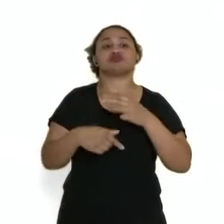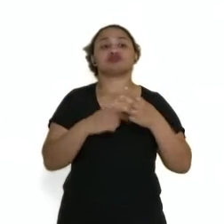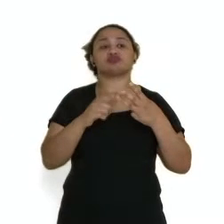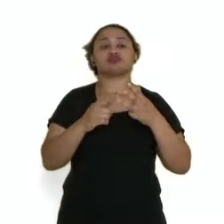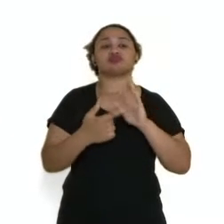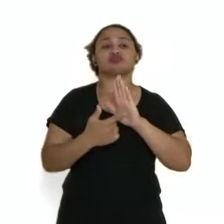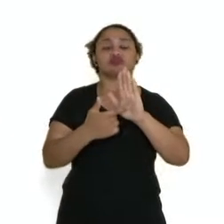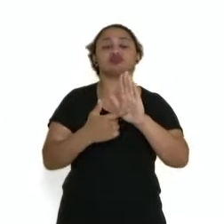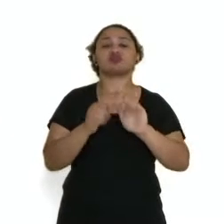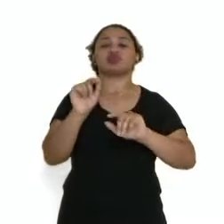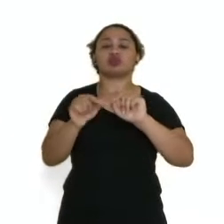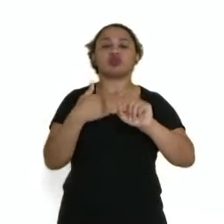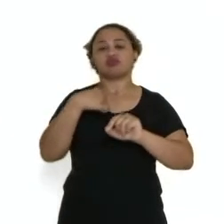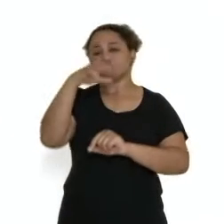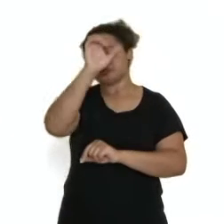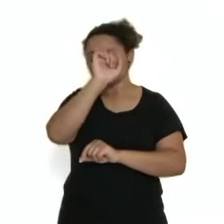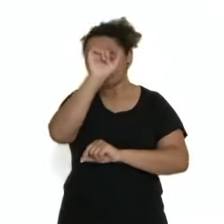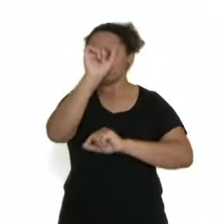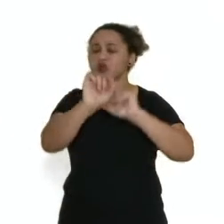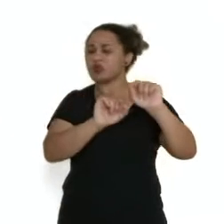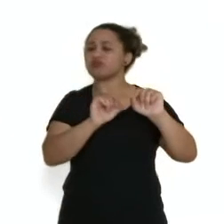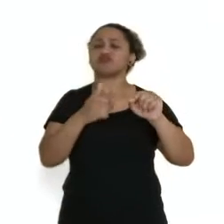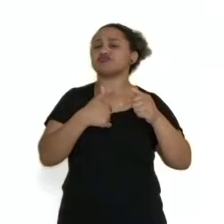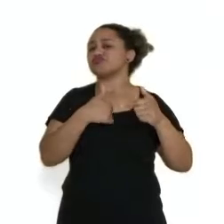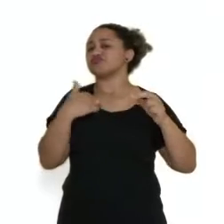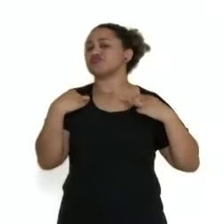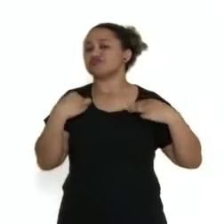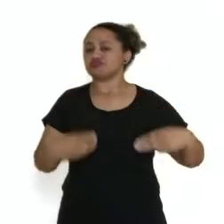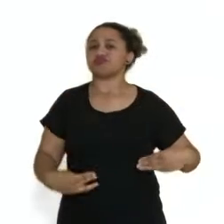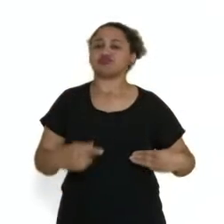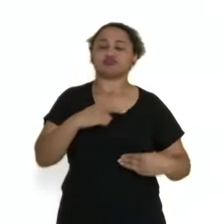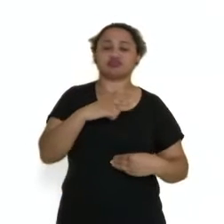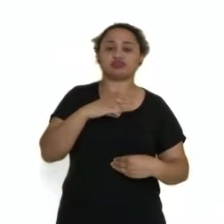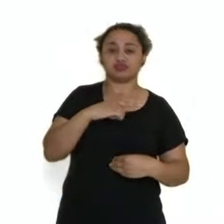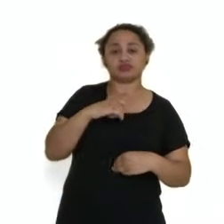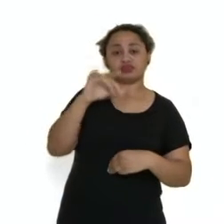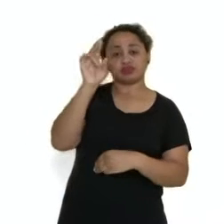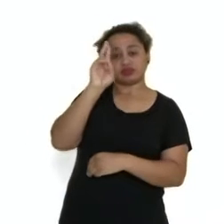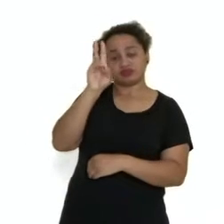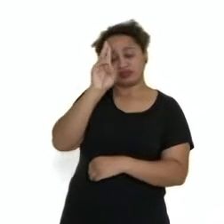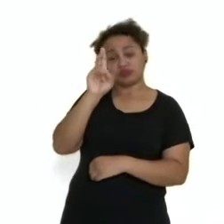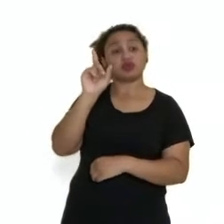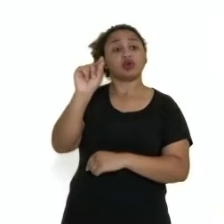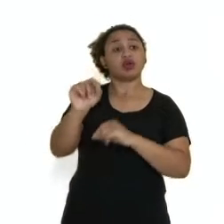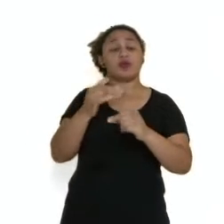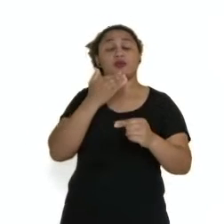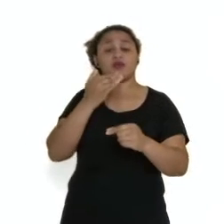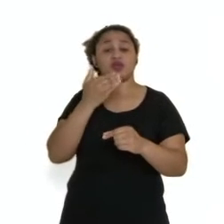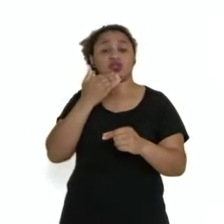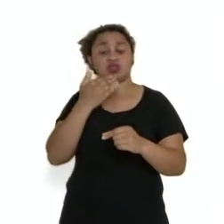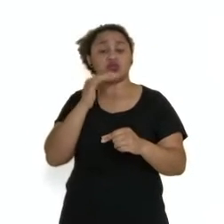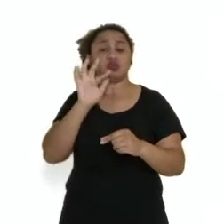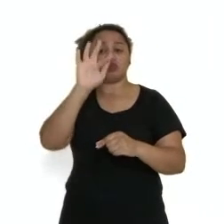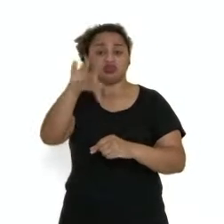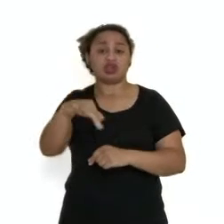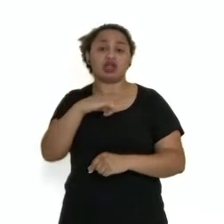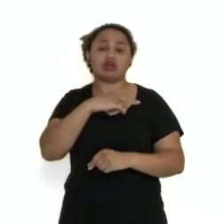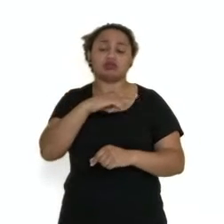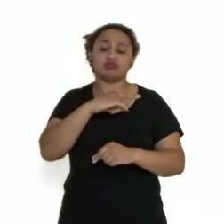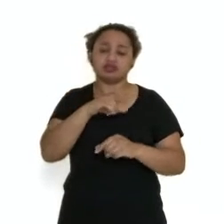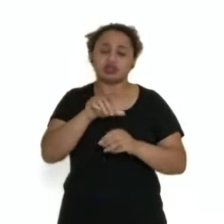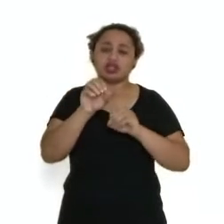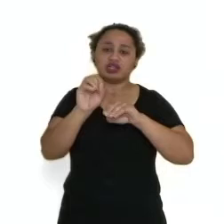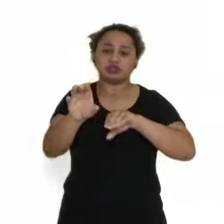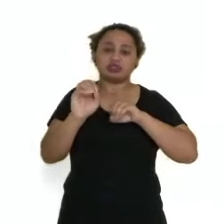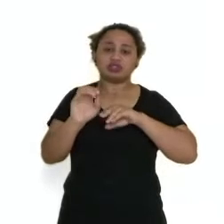de uma lição de moral no final da história é sempre exigida na fábula. Com isso,